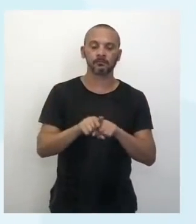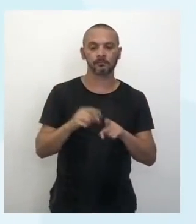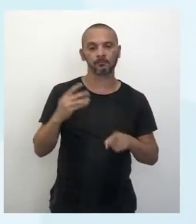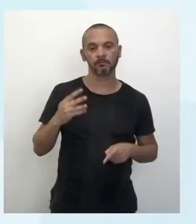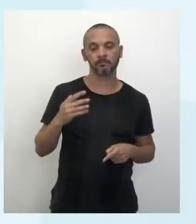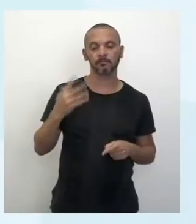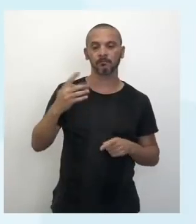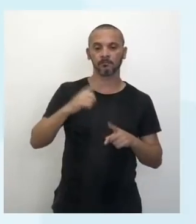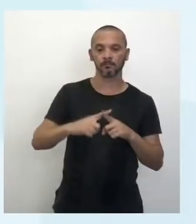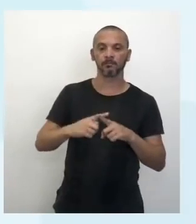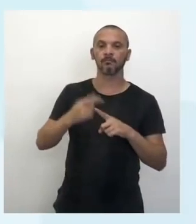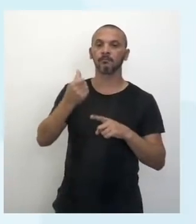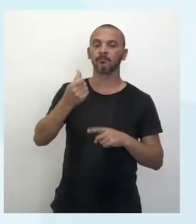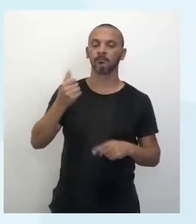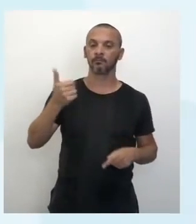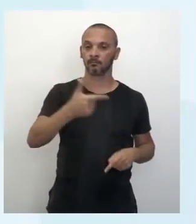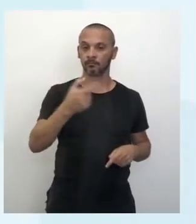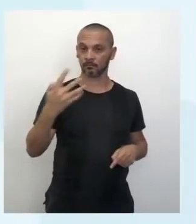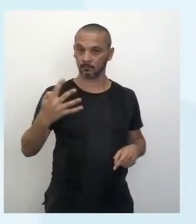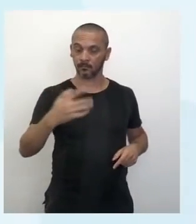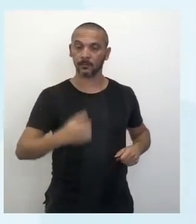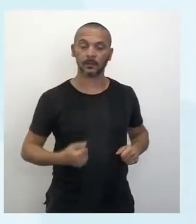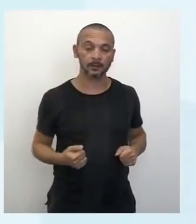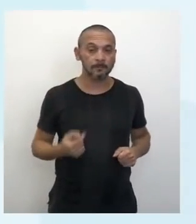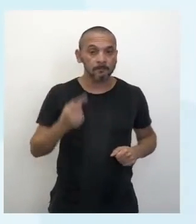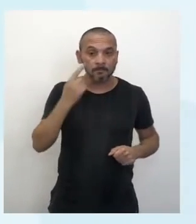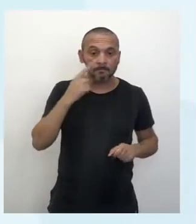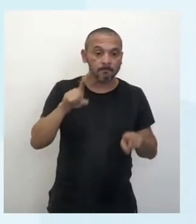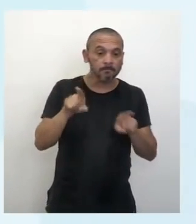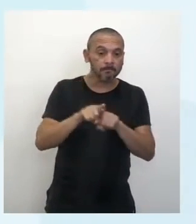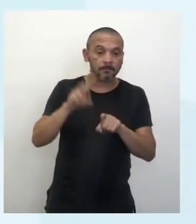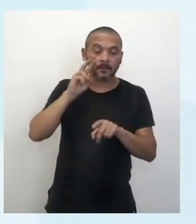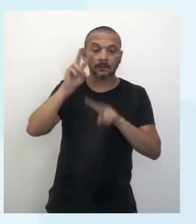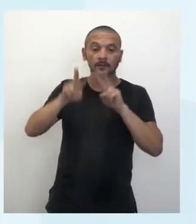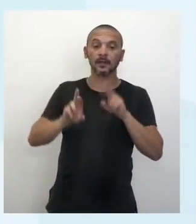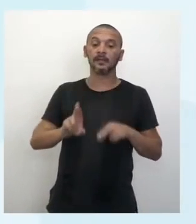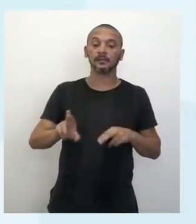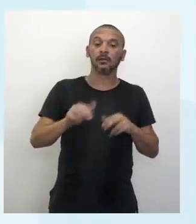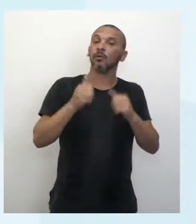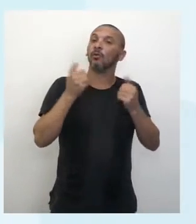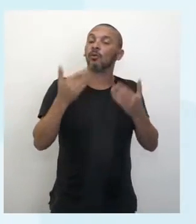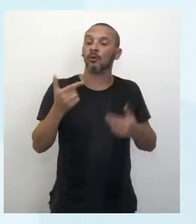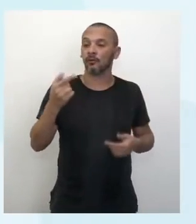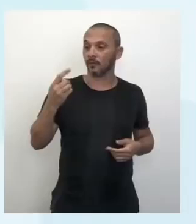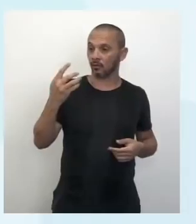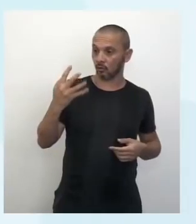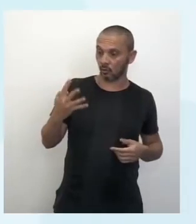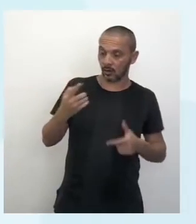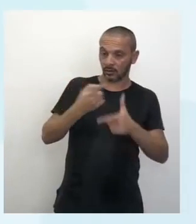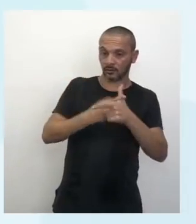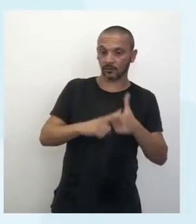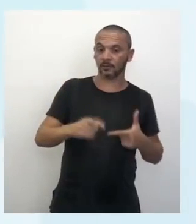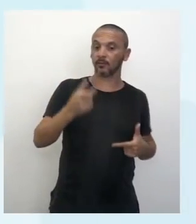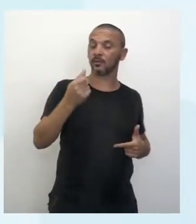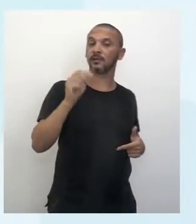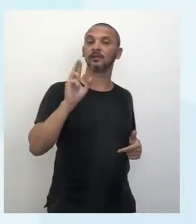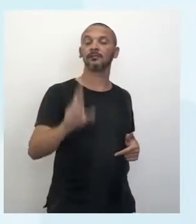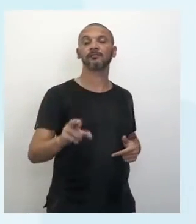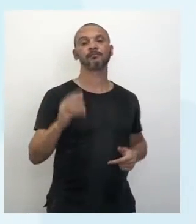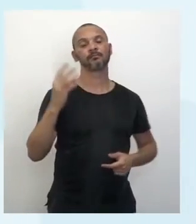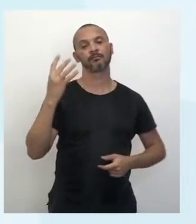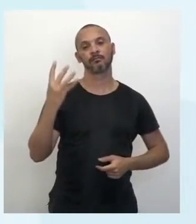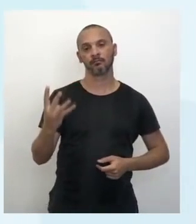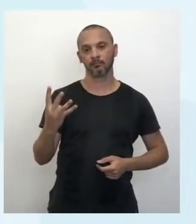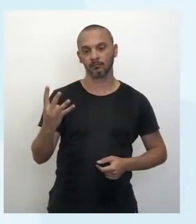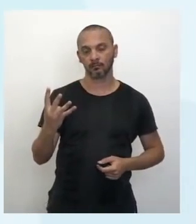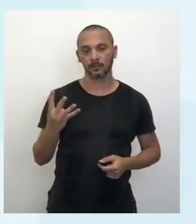4 e 4 vezes 6, 24. E aí, quando a gente faz a razão, 24 por 6 vai dar